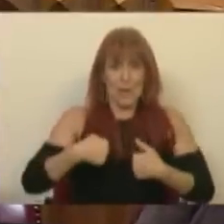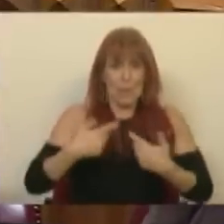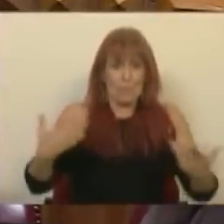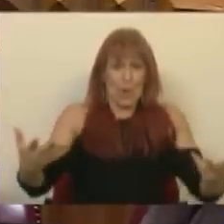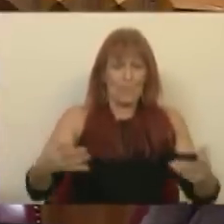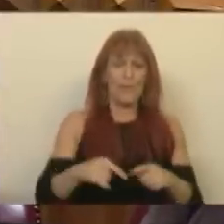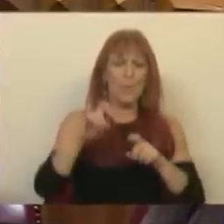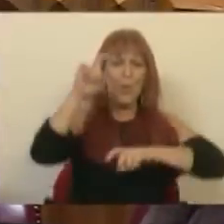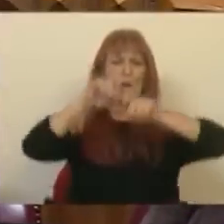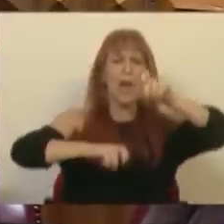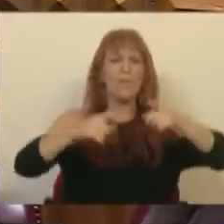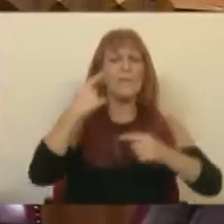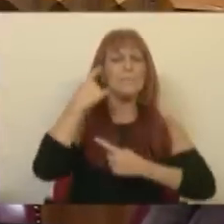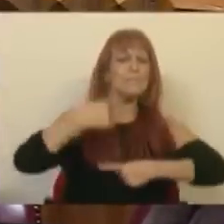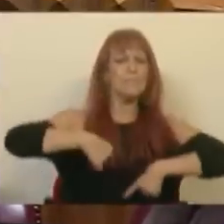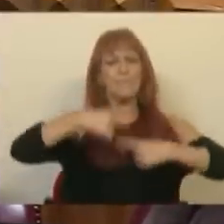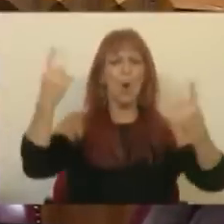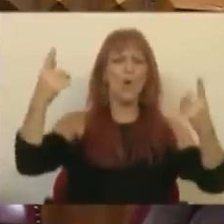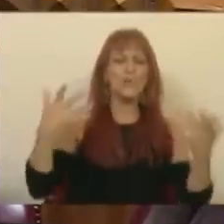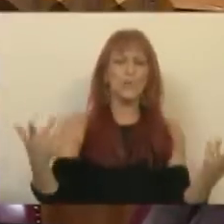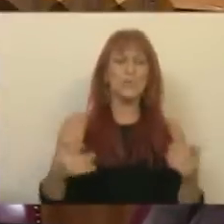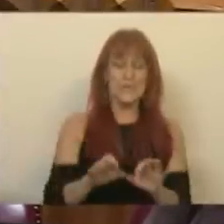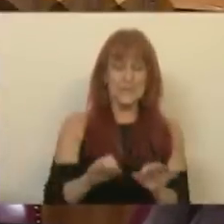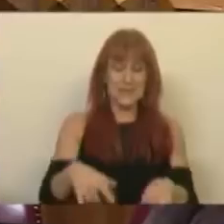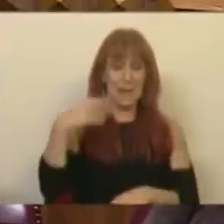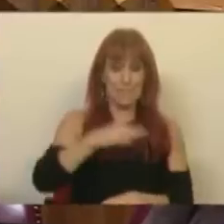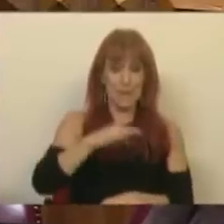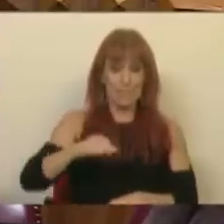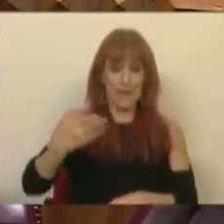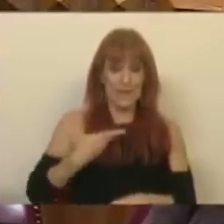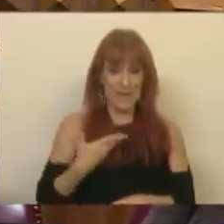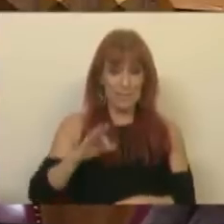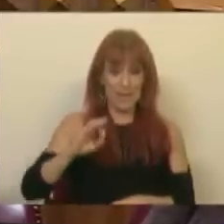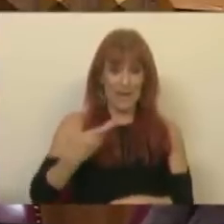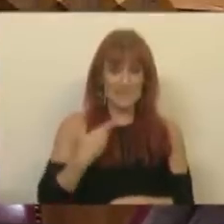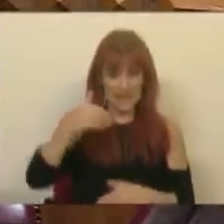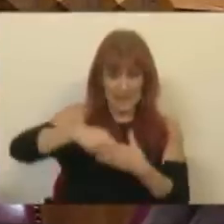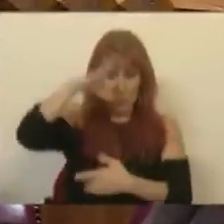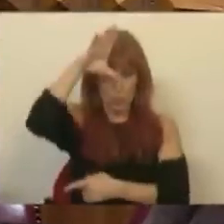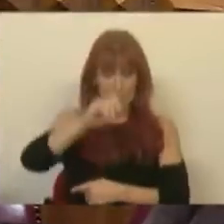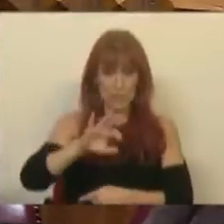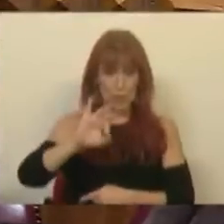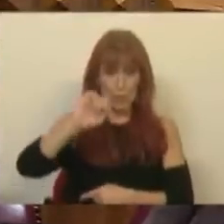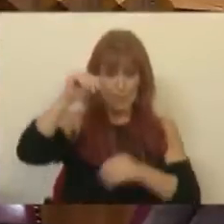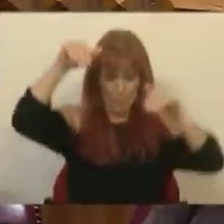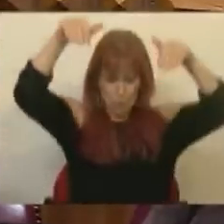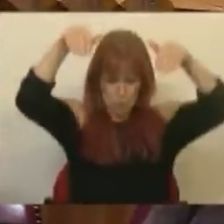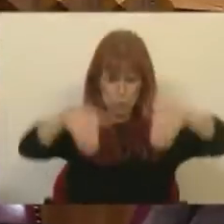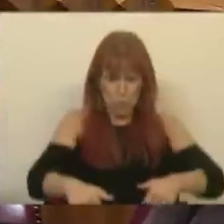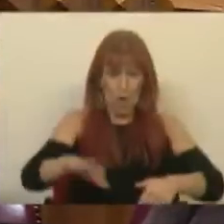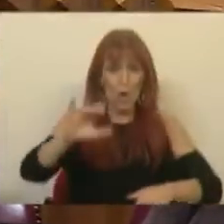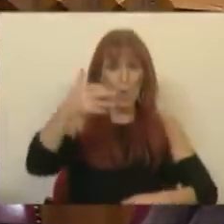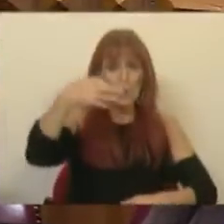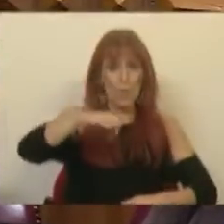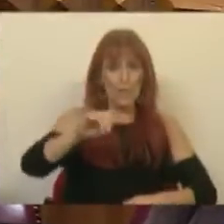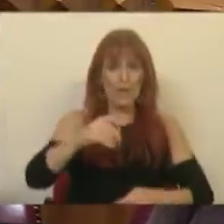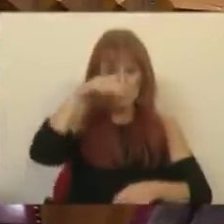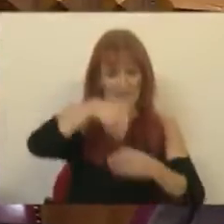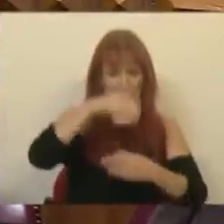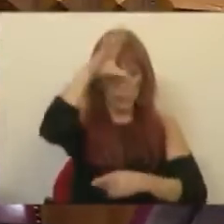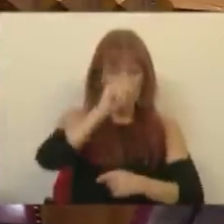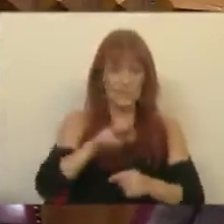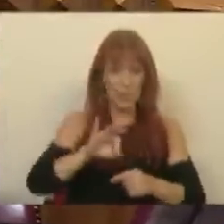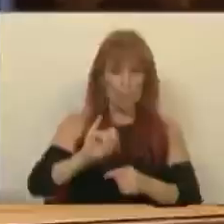um gráfico que mostra que enquanto o PPD PST foi o governo o PIB afundava e que quando o PS é governo